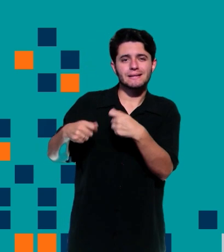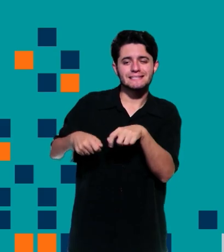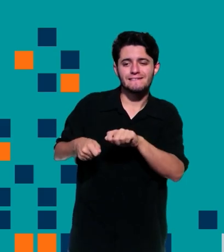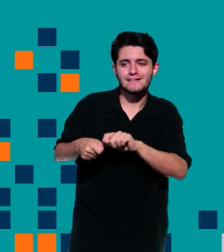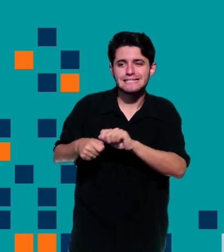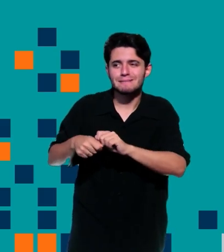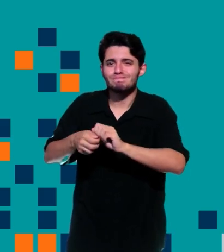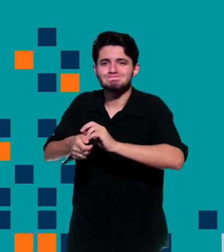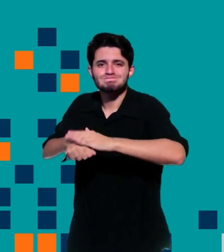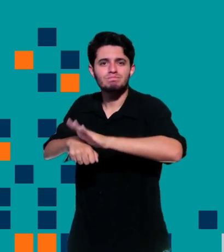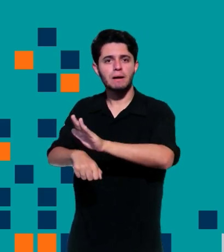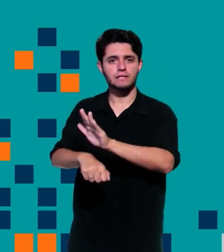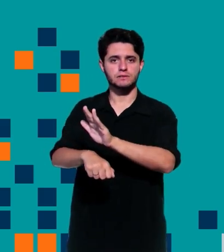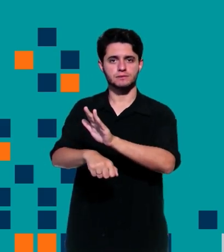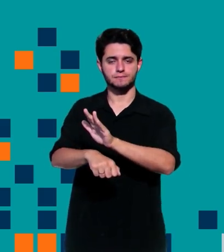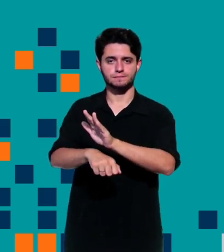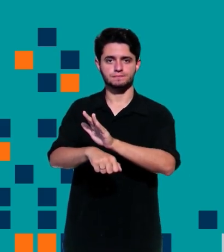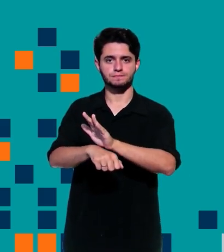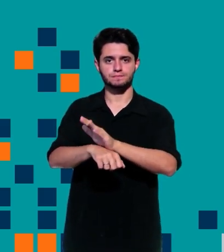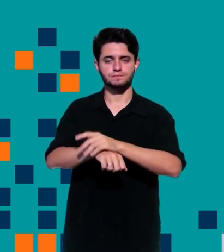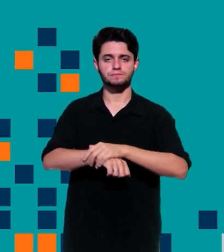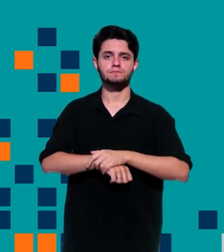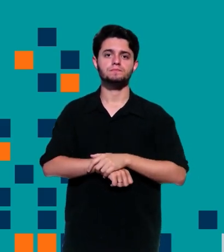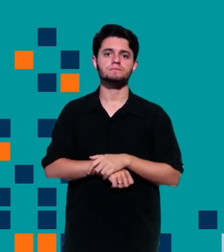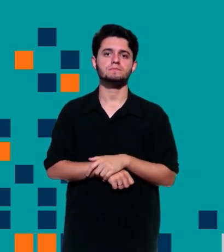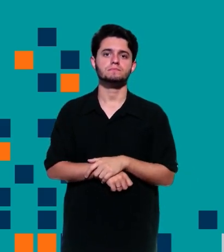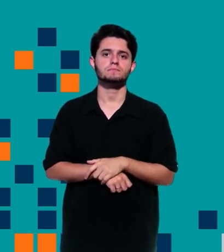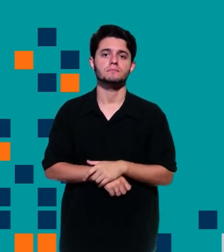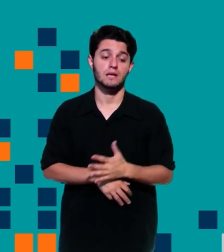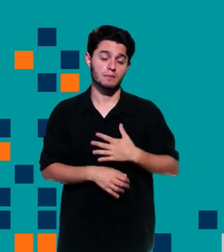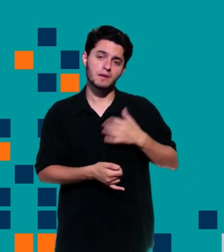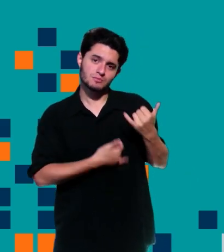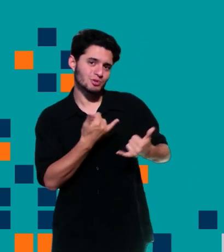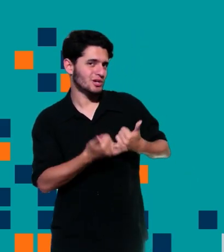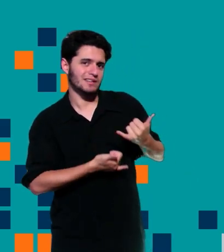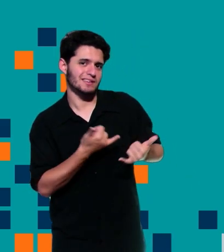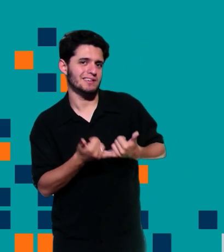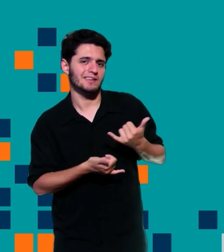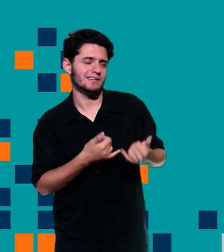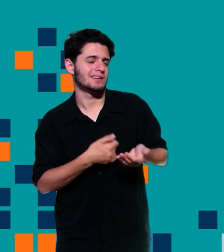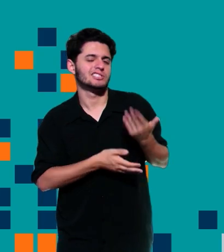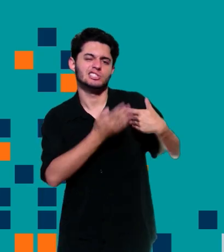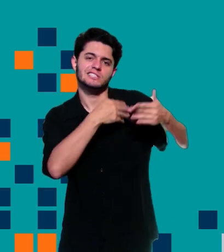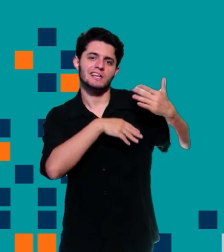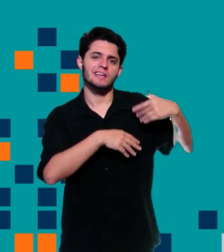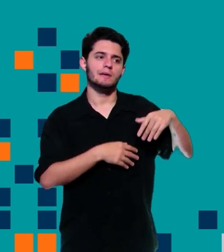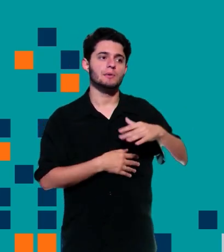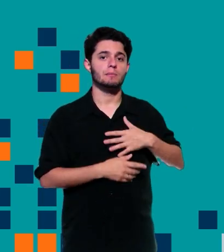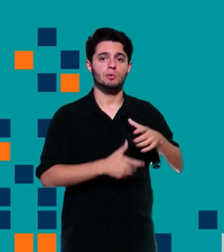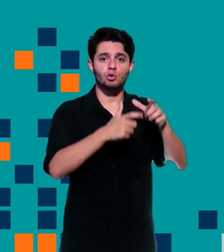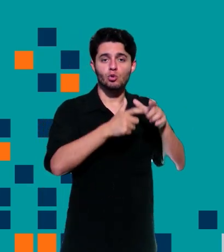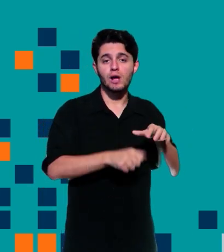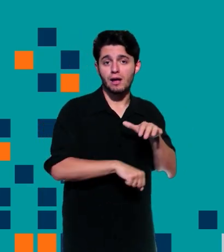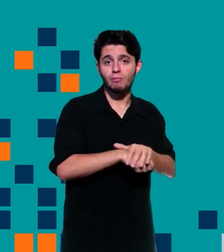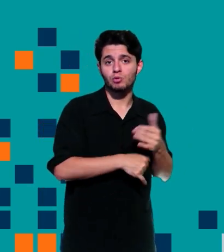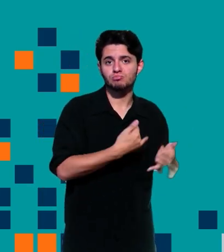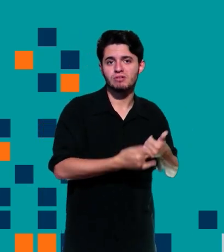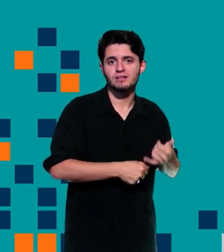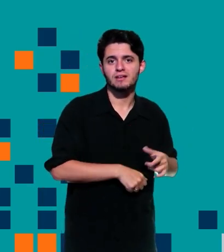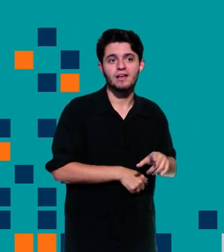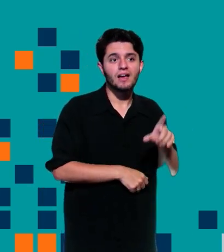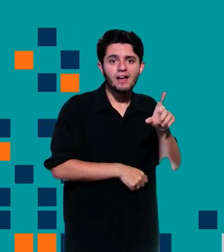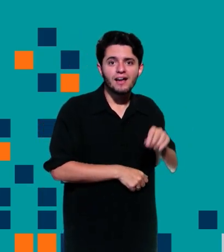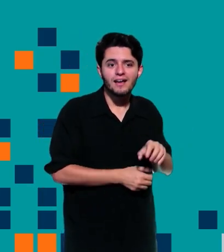convivi... o meu parque de diversões era o escritório dele, do meu pai, onde tinha uma